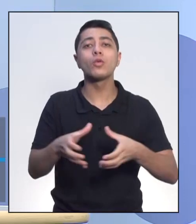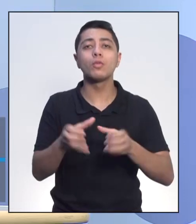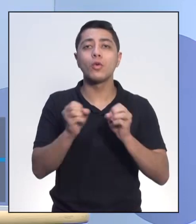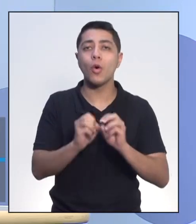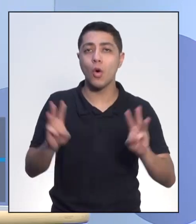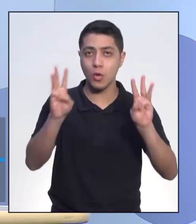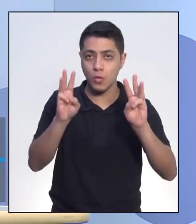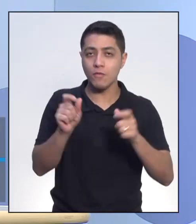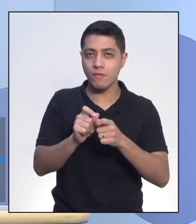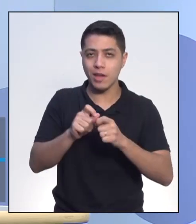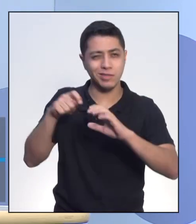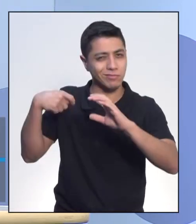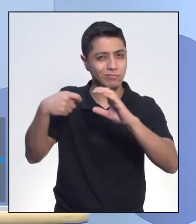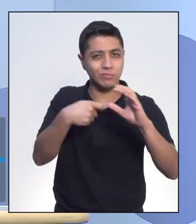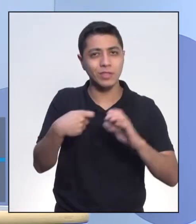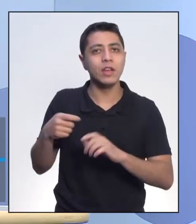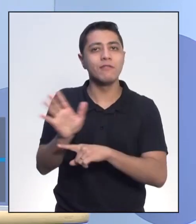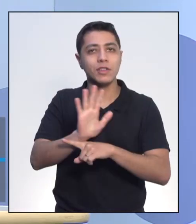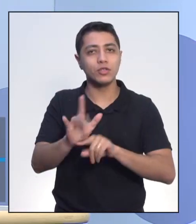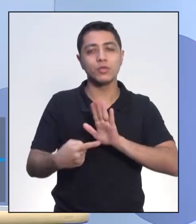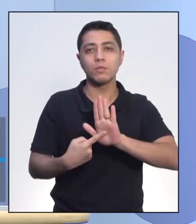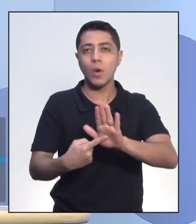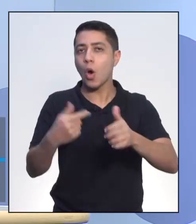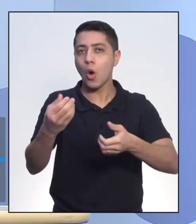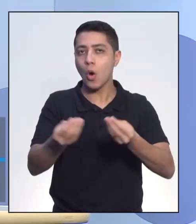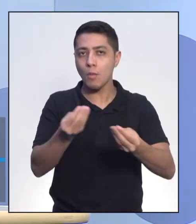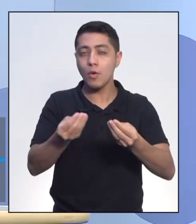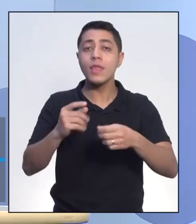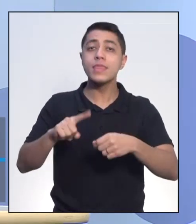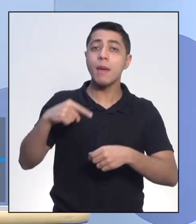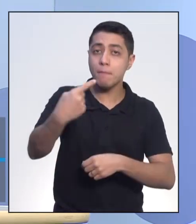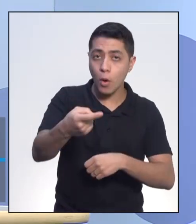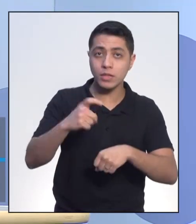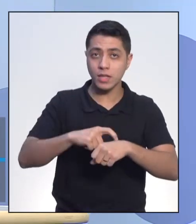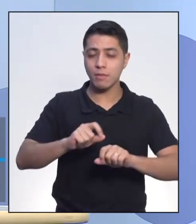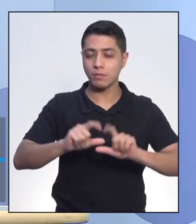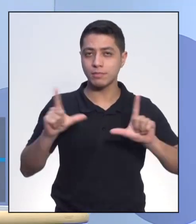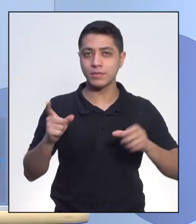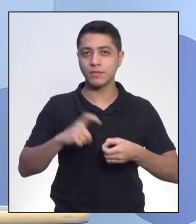ONU e a questão da Palestina. Então, daqui uns minutinhos a gente